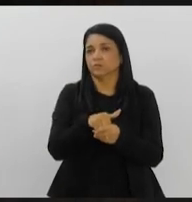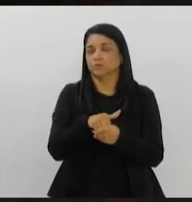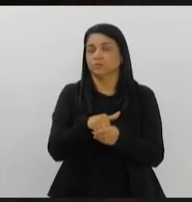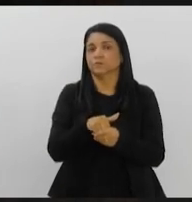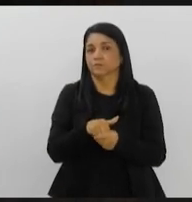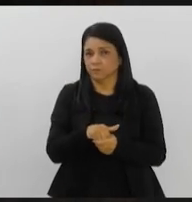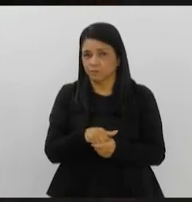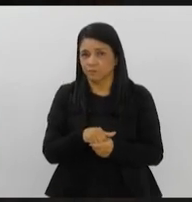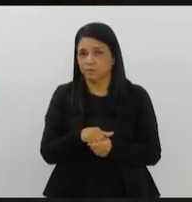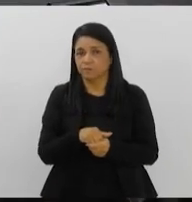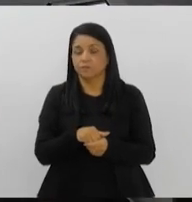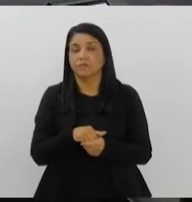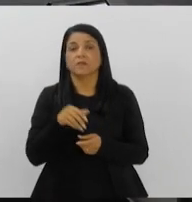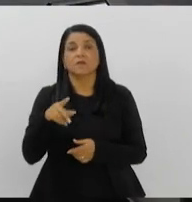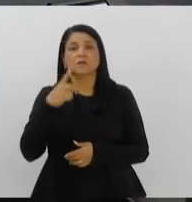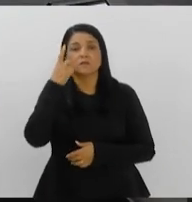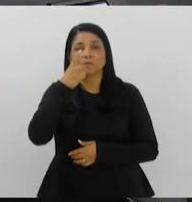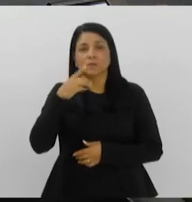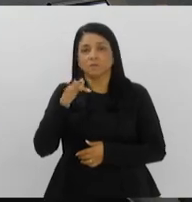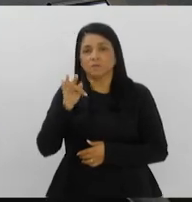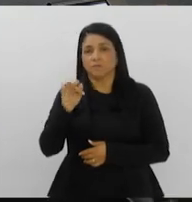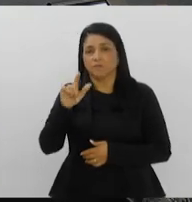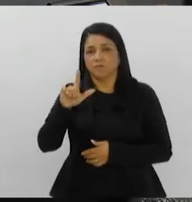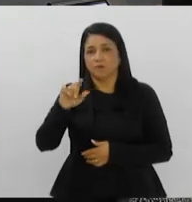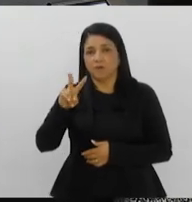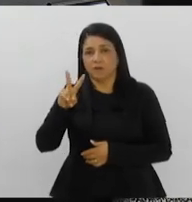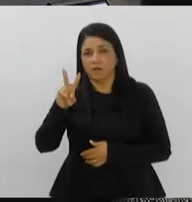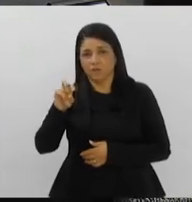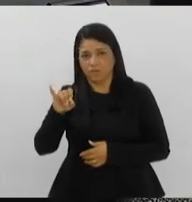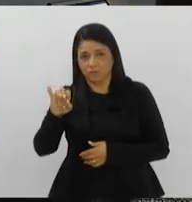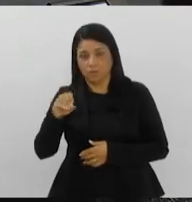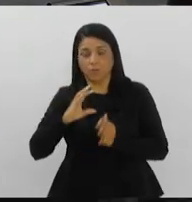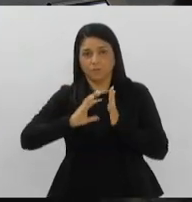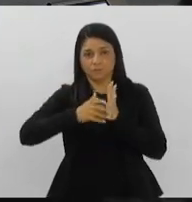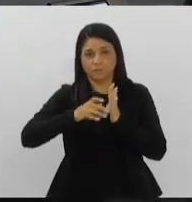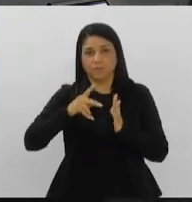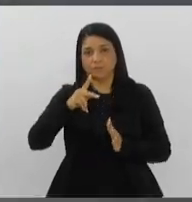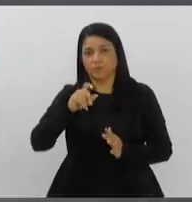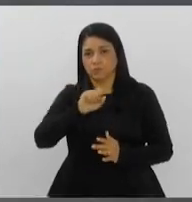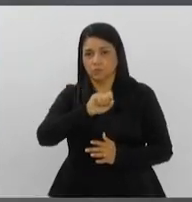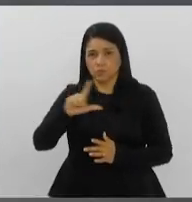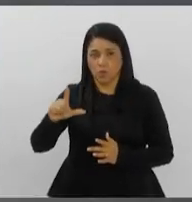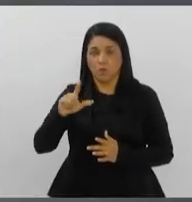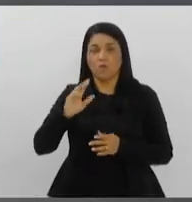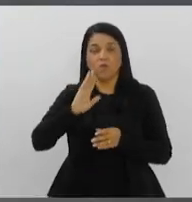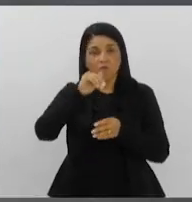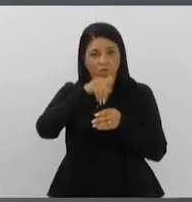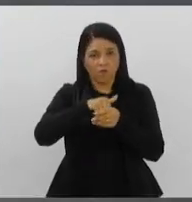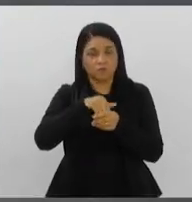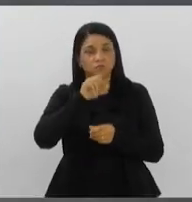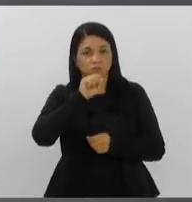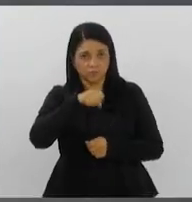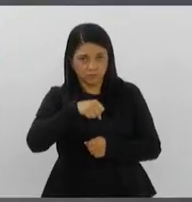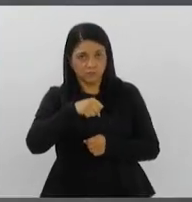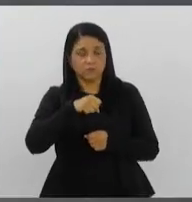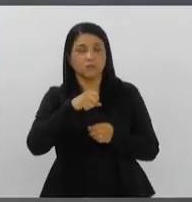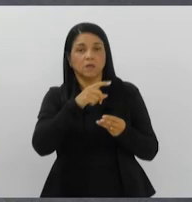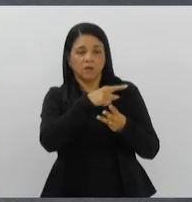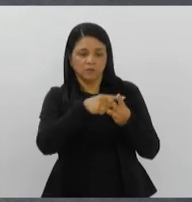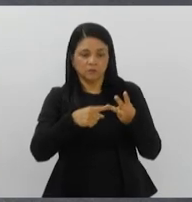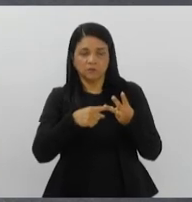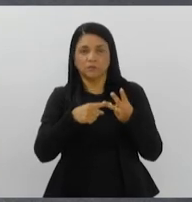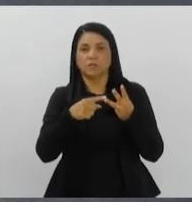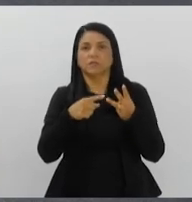Deputado Flávio Serafim. Para encaminhar pela bancada do PSOL, deputada Tiaju, o voto sim aos destaques do deputado